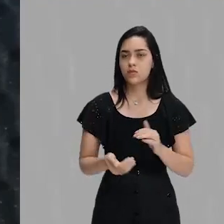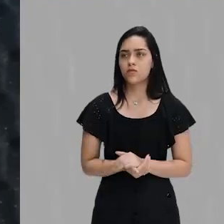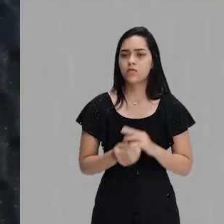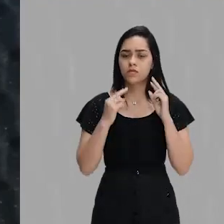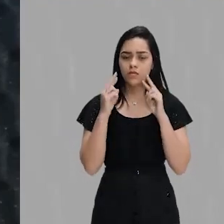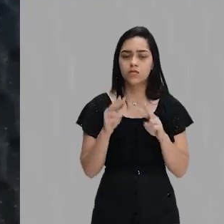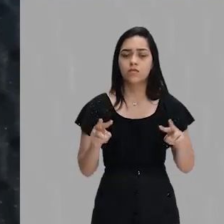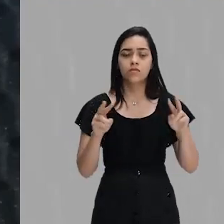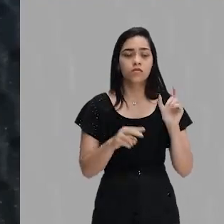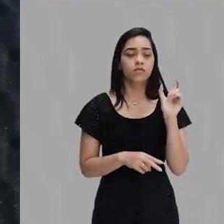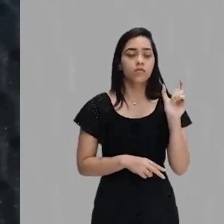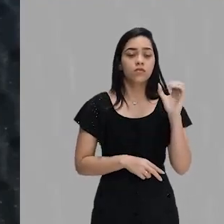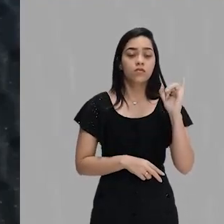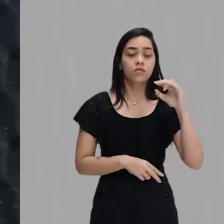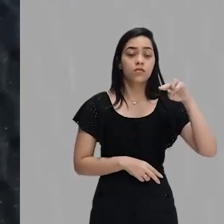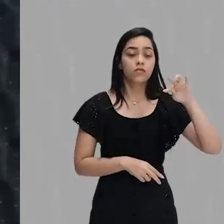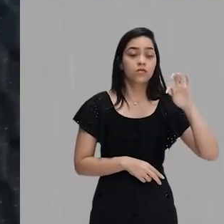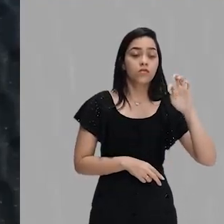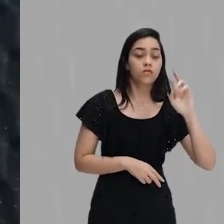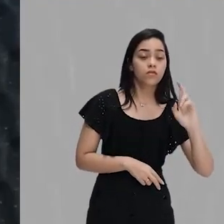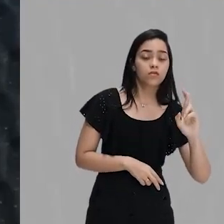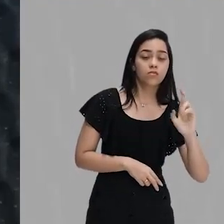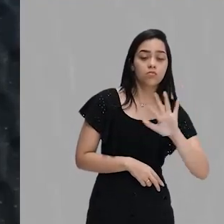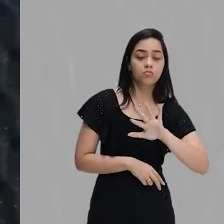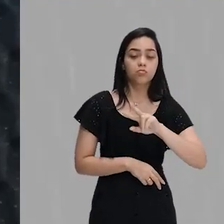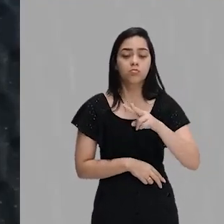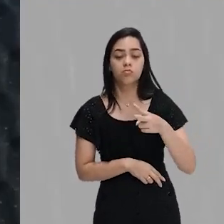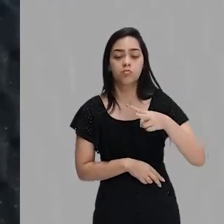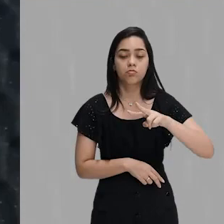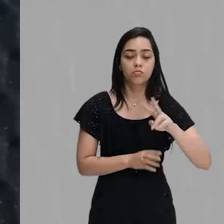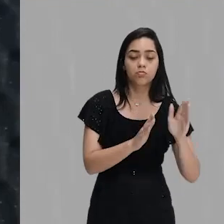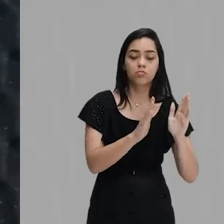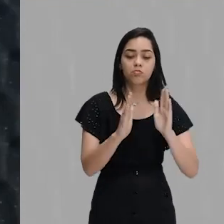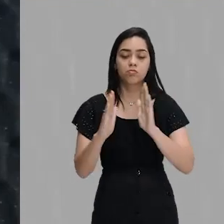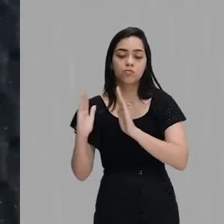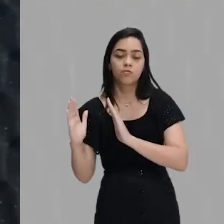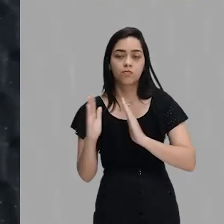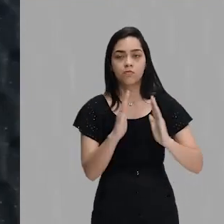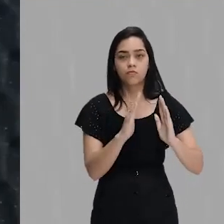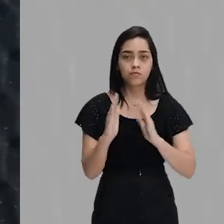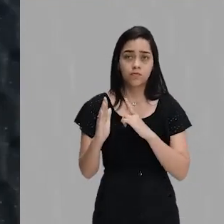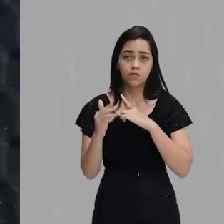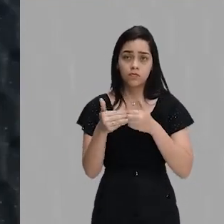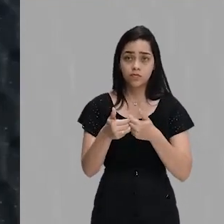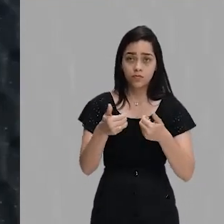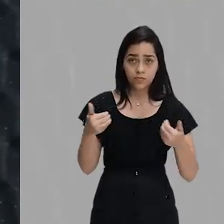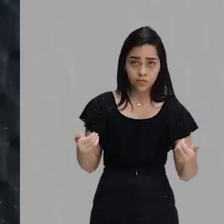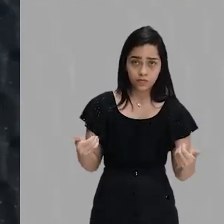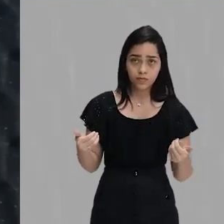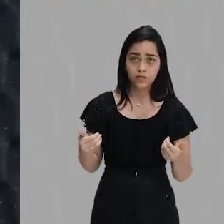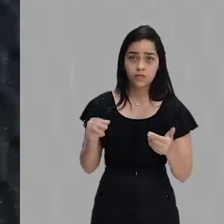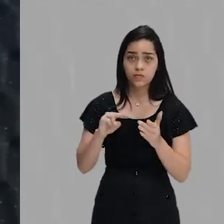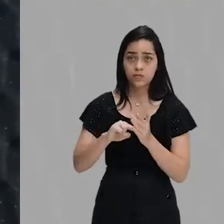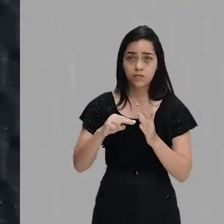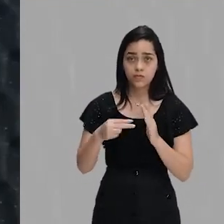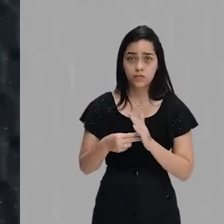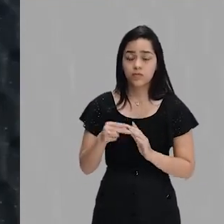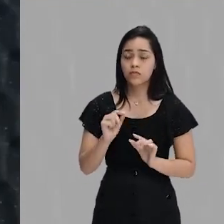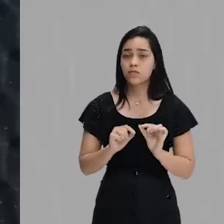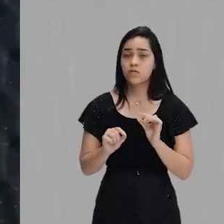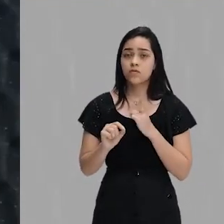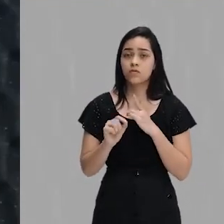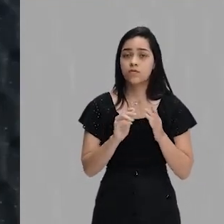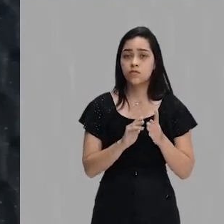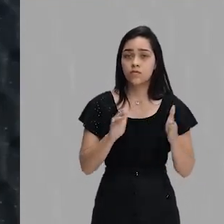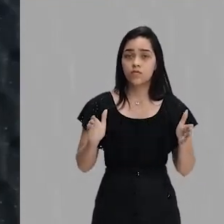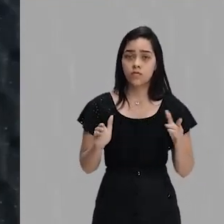o termo aqui, ó, inter, entre fases de divisão. Ou seja, é o